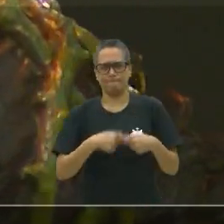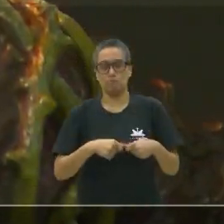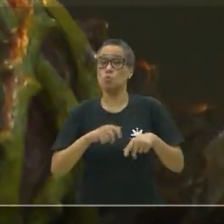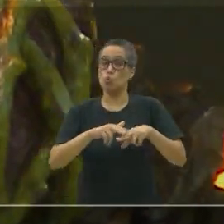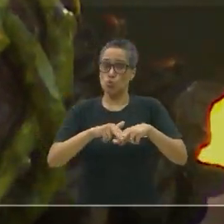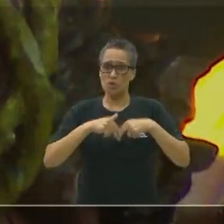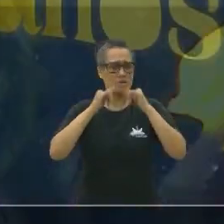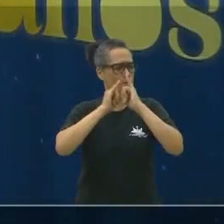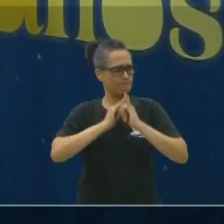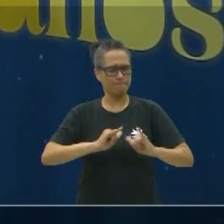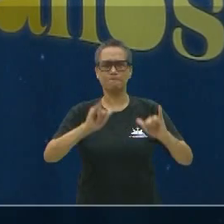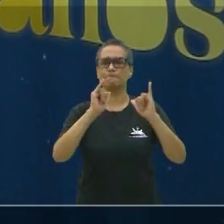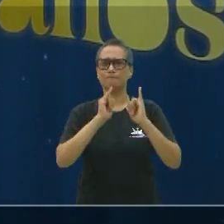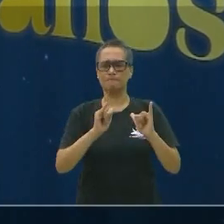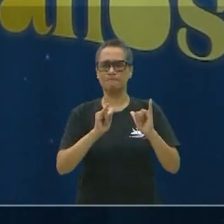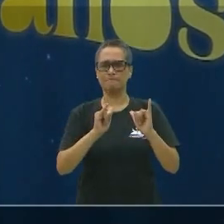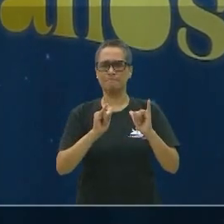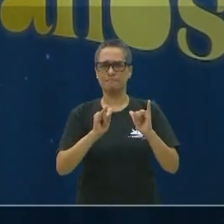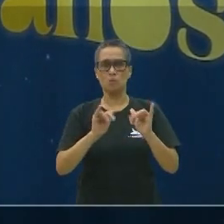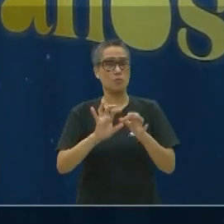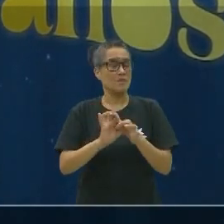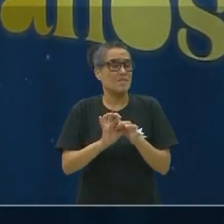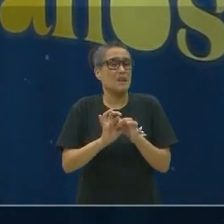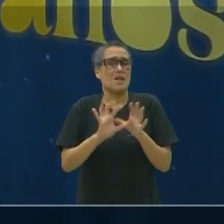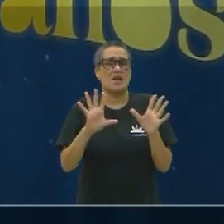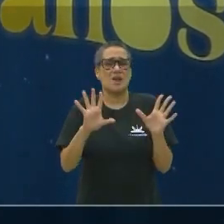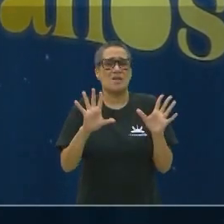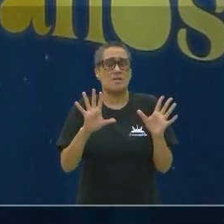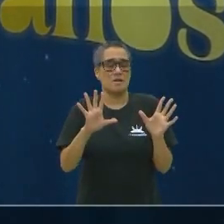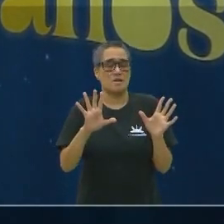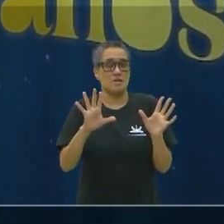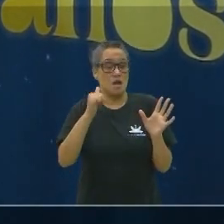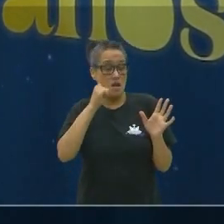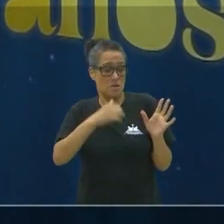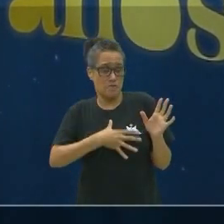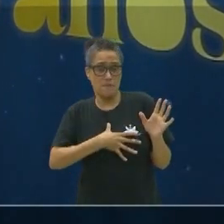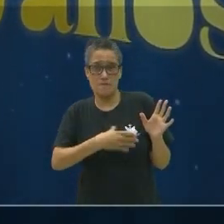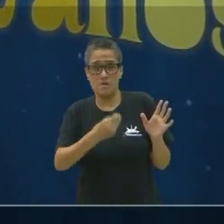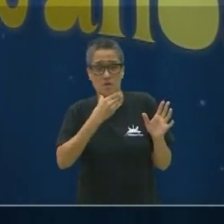declaro, Jesus, essa liberdade de filha e filho de Deus.